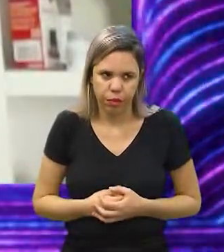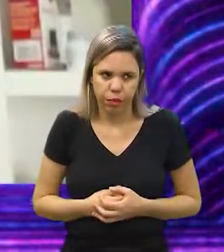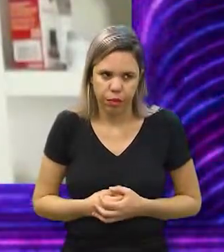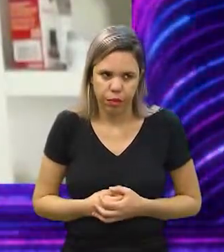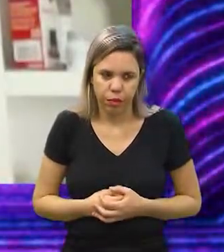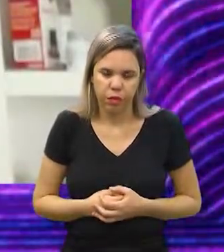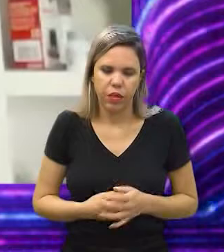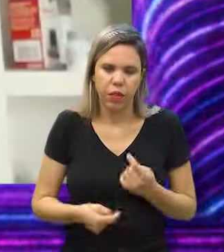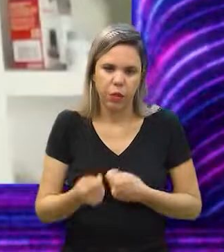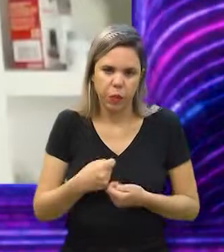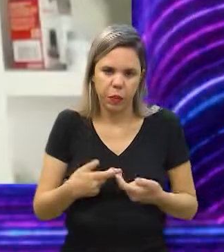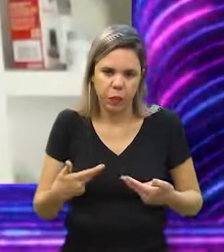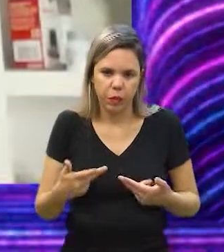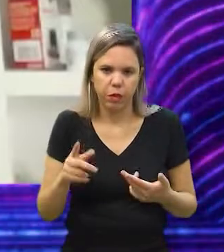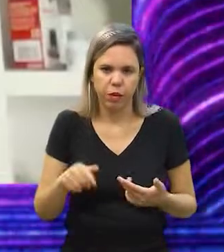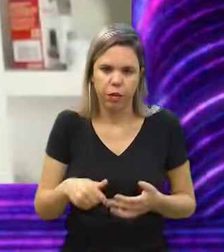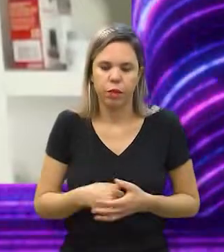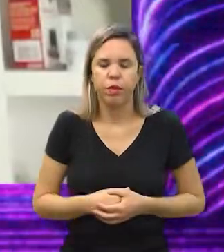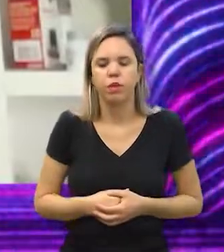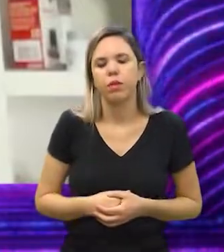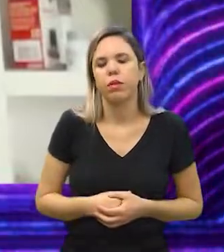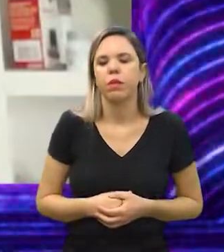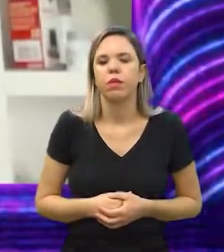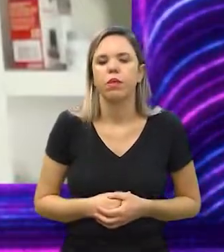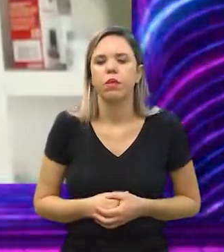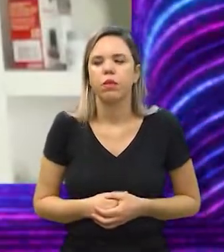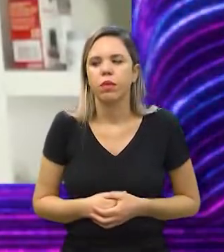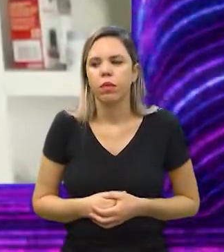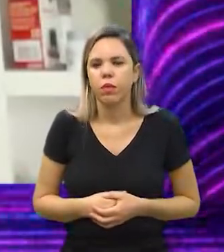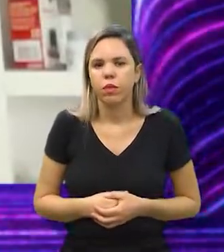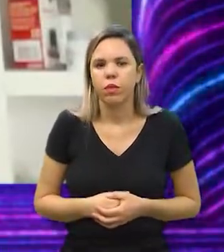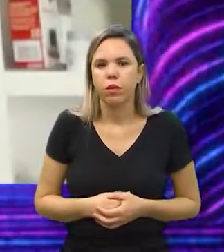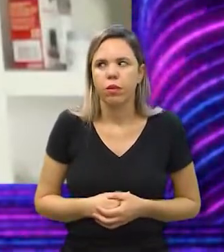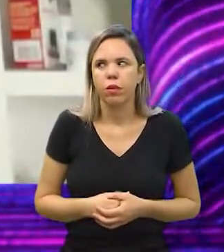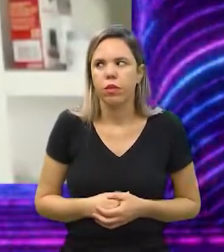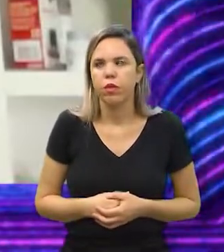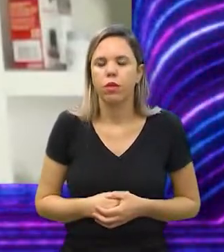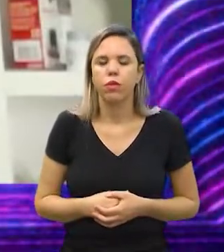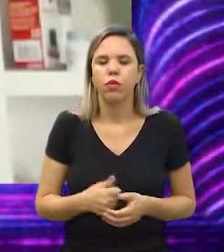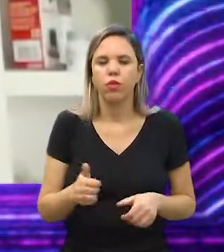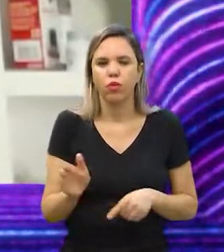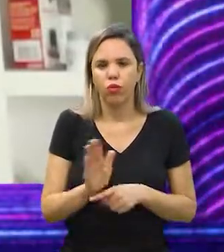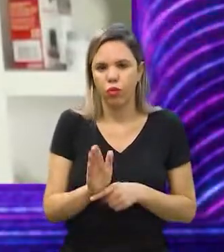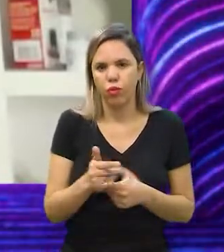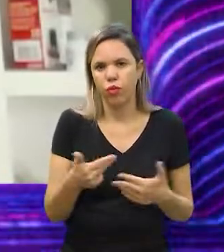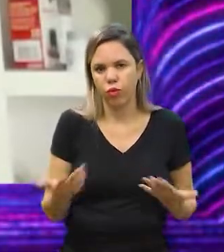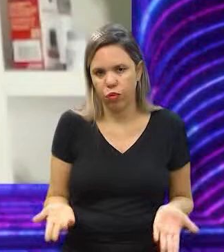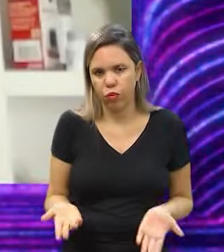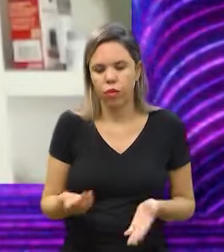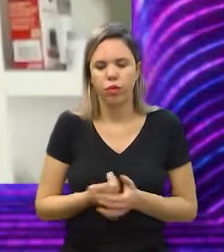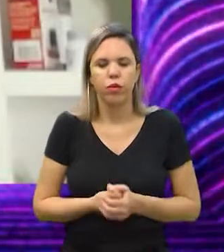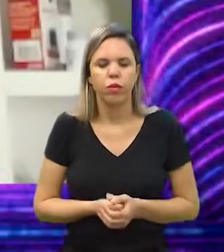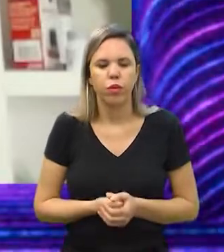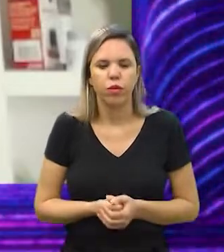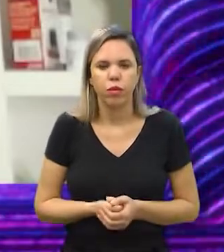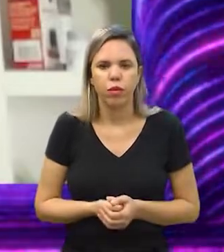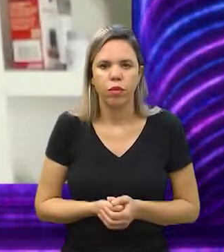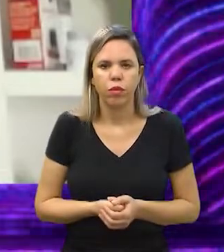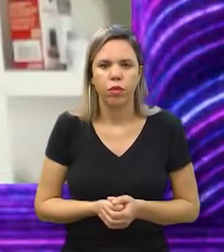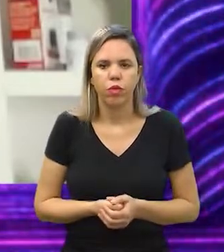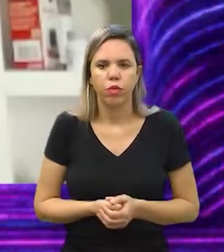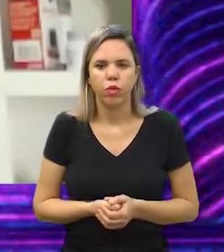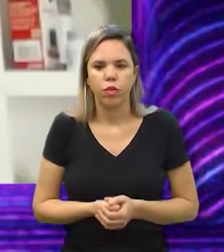versão comercial, ela vai ser uma saga, né?